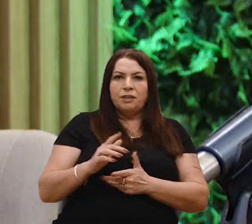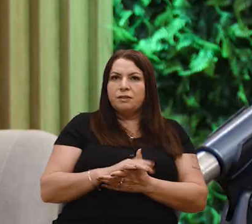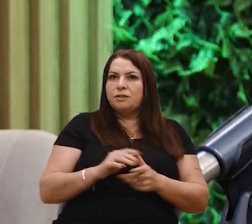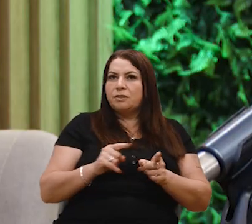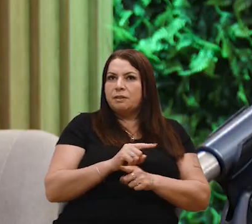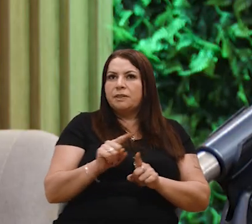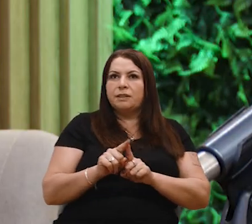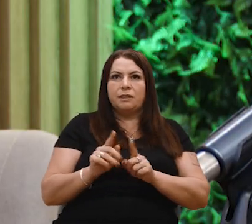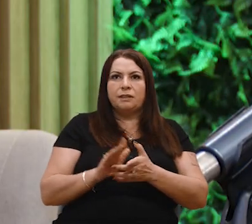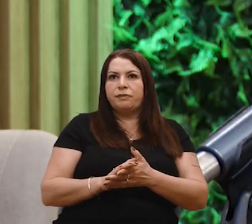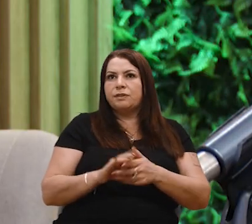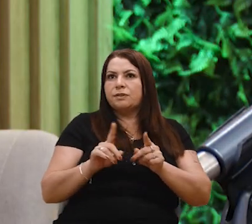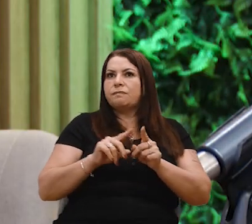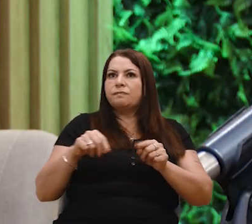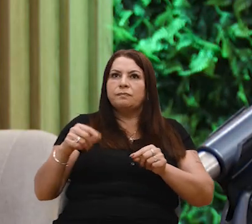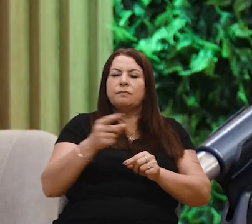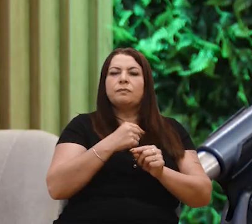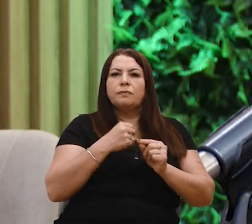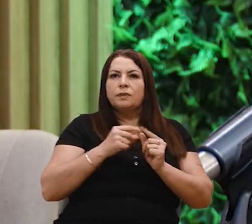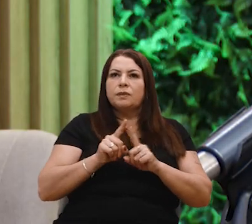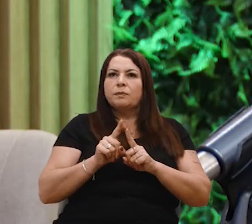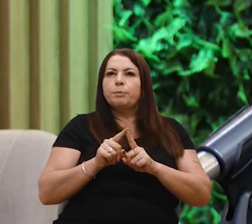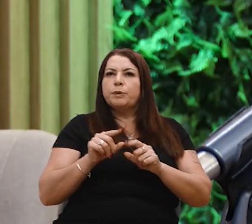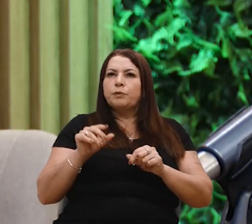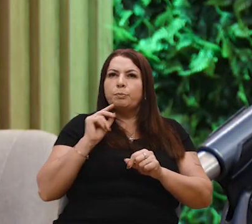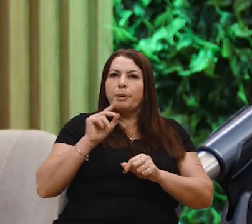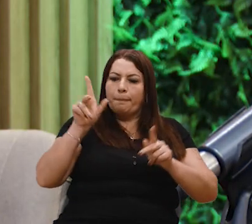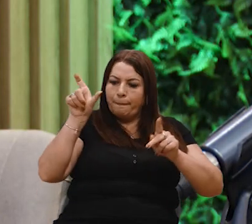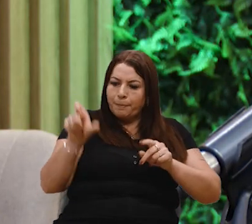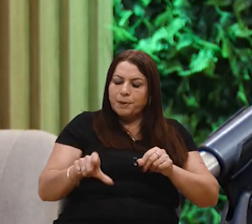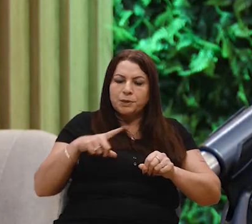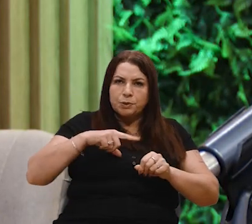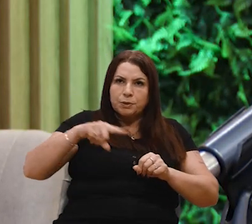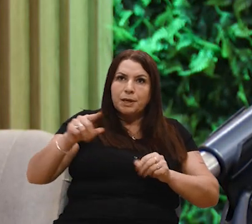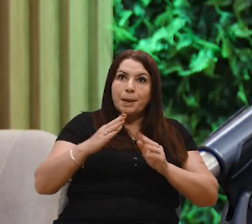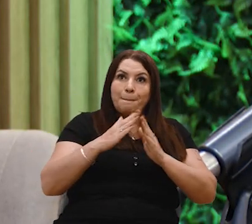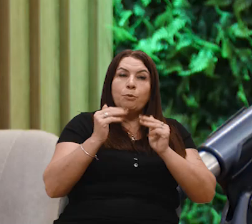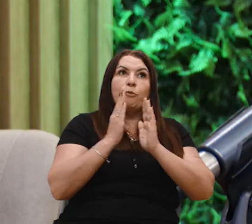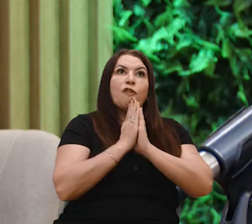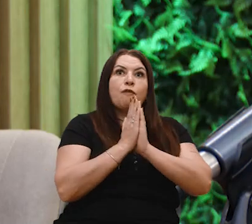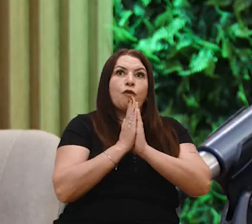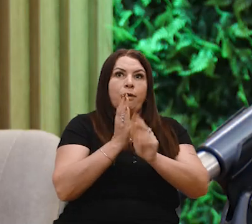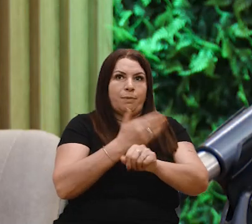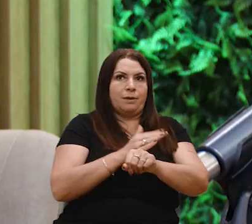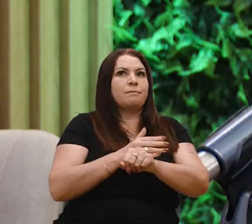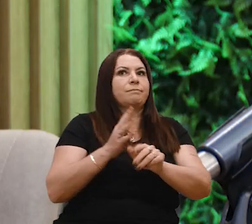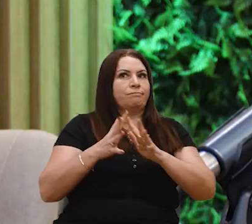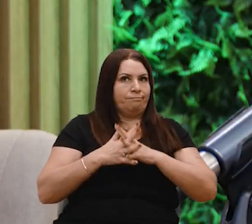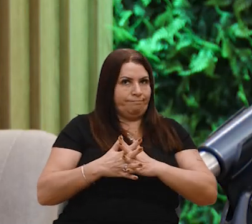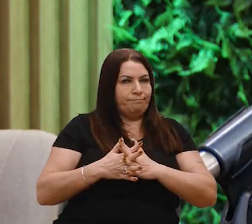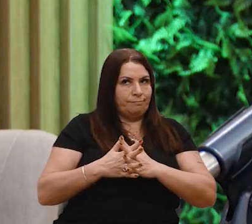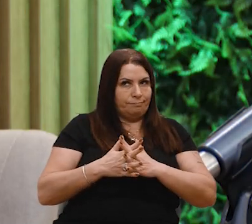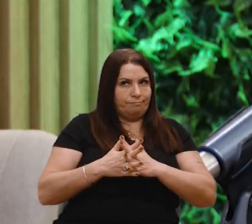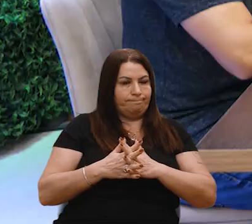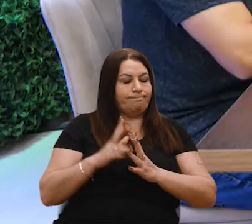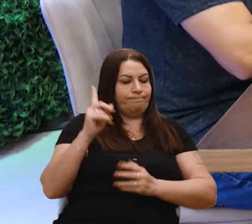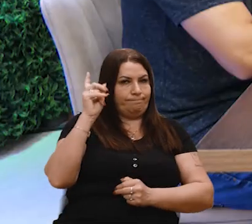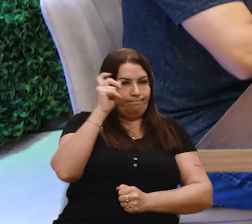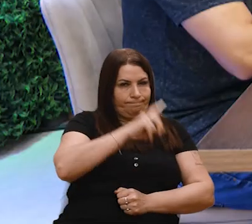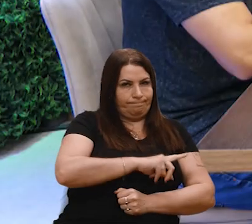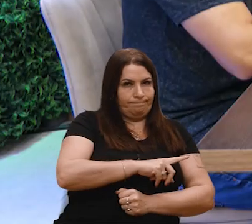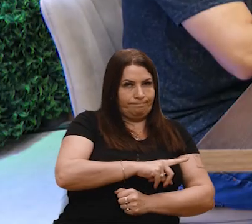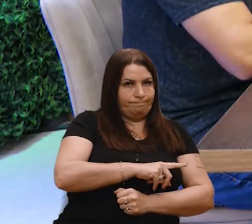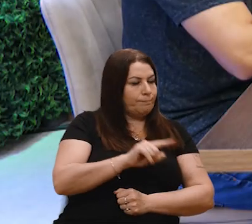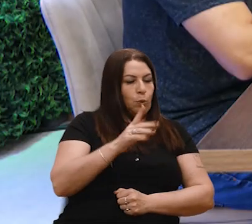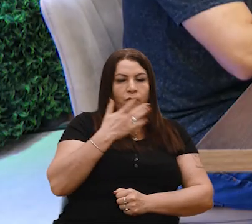sabe? Na fase que eu tô, correr todo dia, fazer o que eu tô fazendo e pegar aquela pessoa onde eu tenho que implorar para ela treinar é bem complicado, é